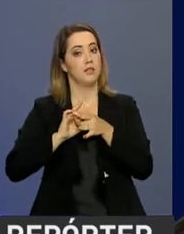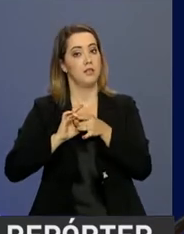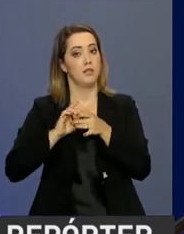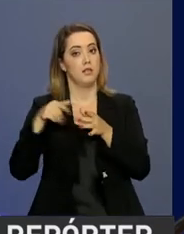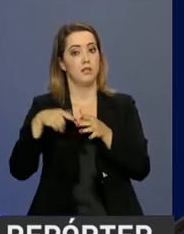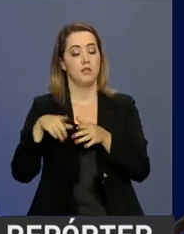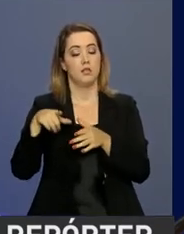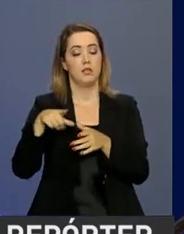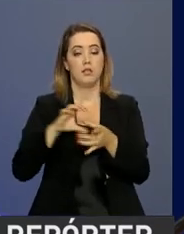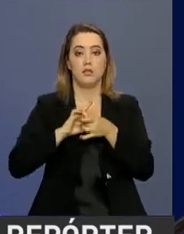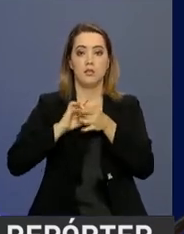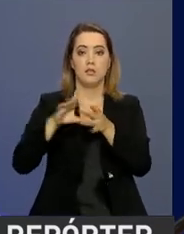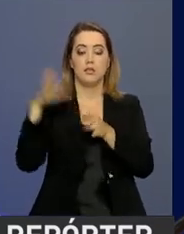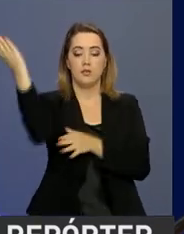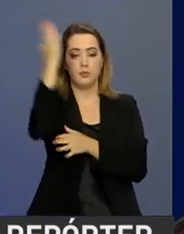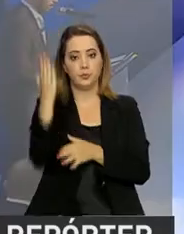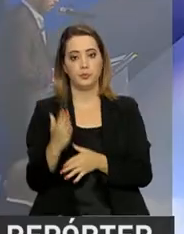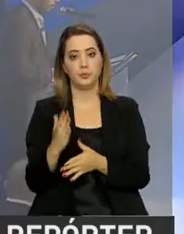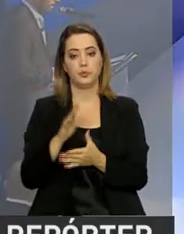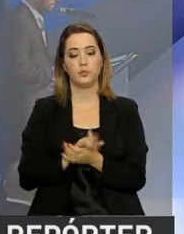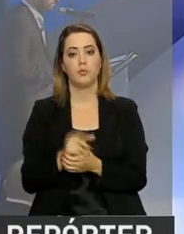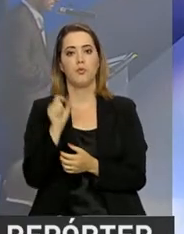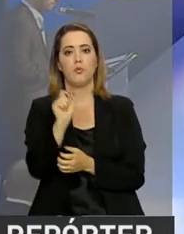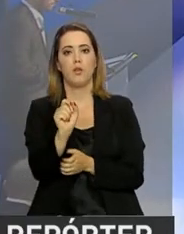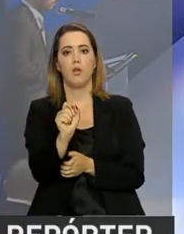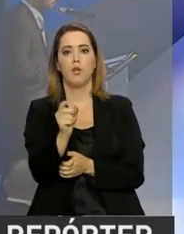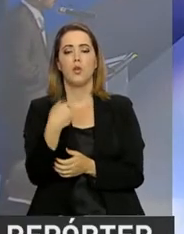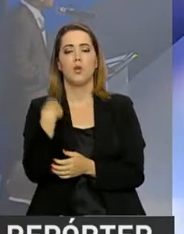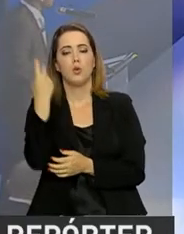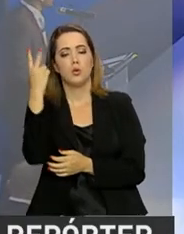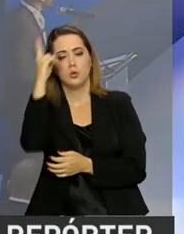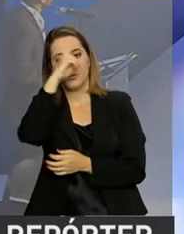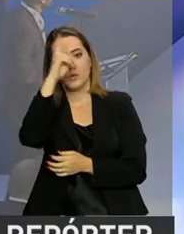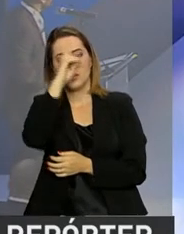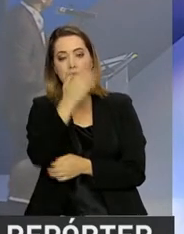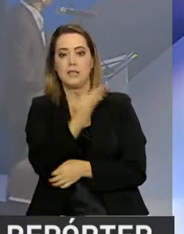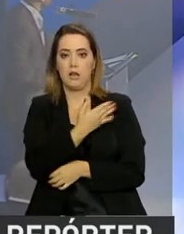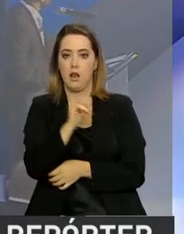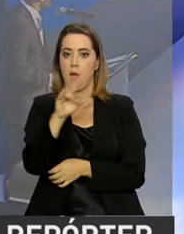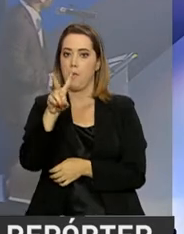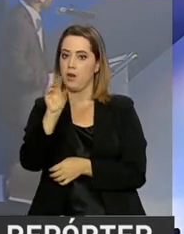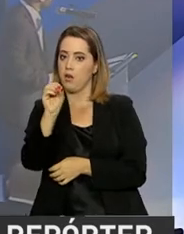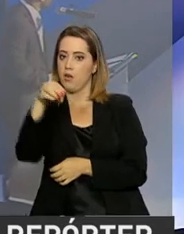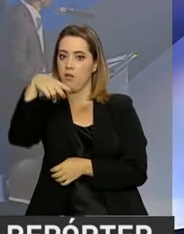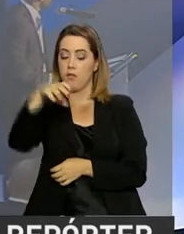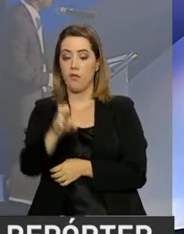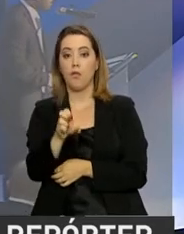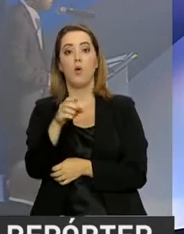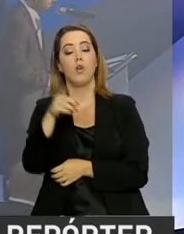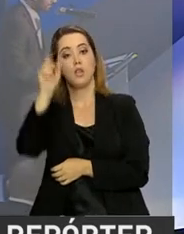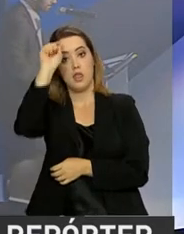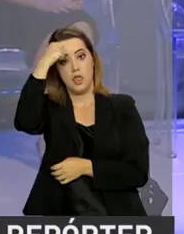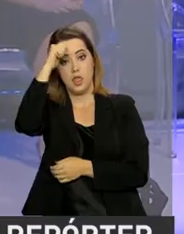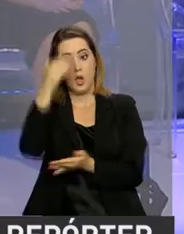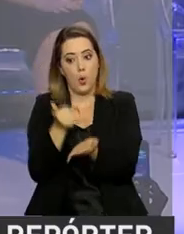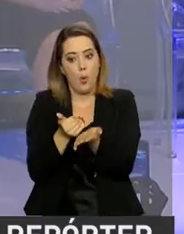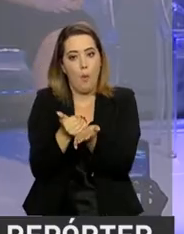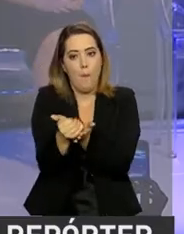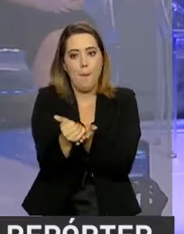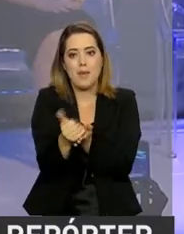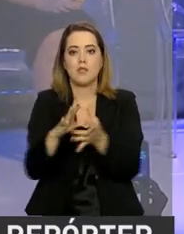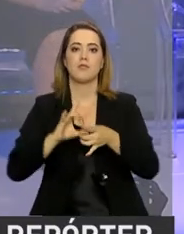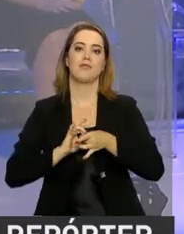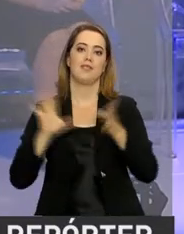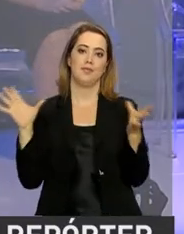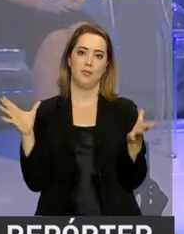autonomia do povo brasileiro. Como bem nos lembra Dona Ivone Lara, negro é a raiz da liberdade. E o presidente